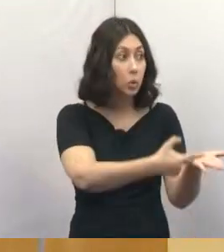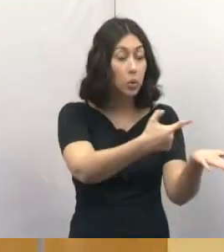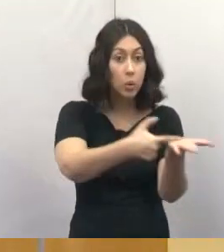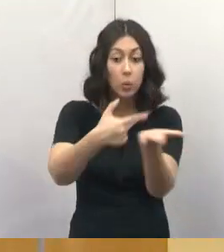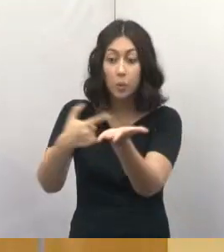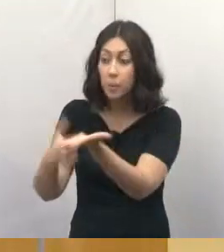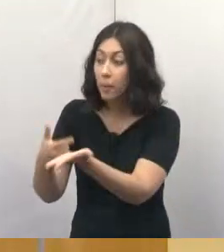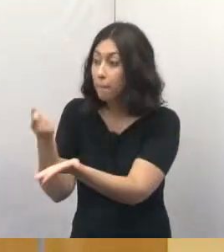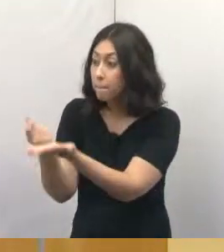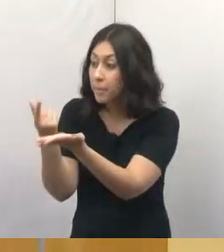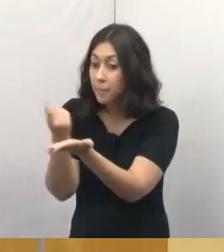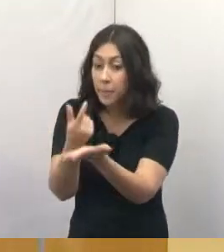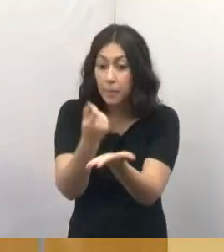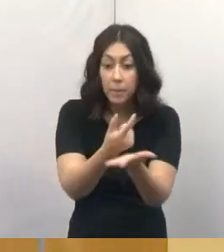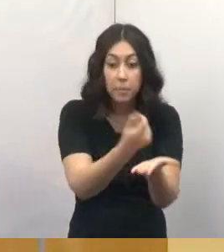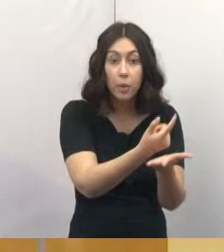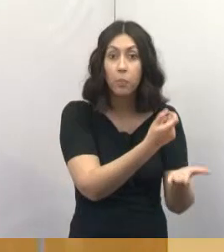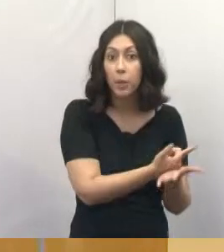tratativas para